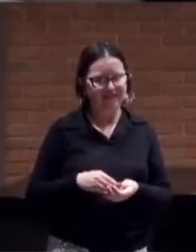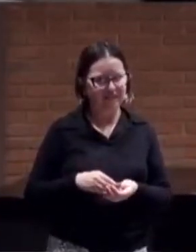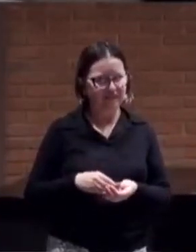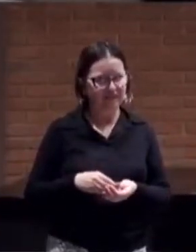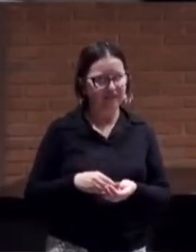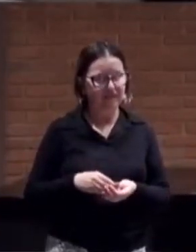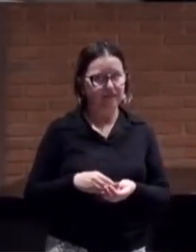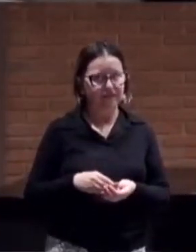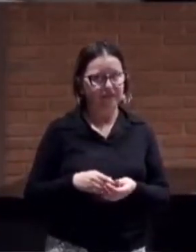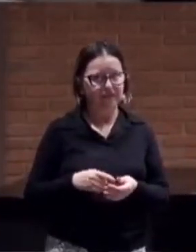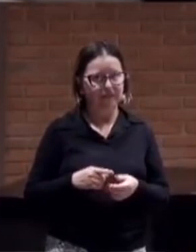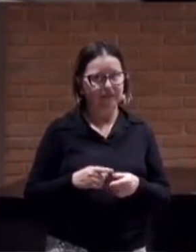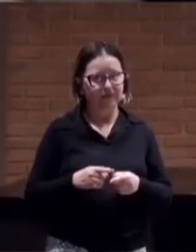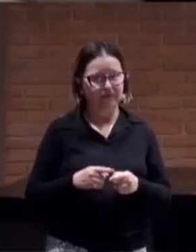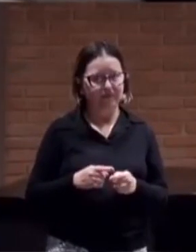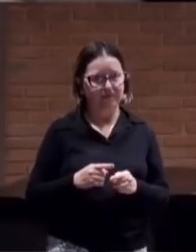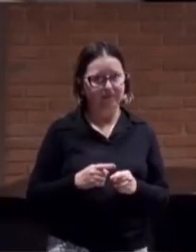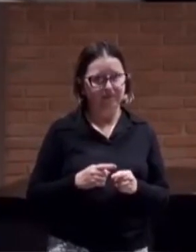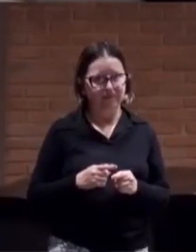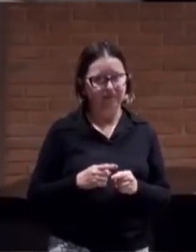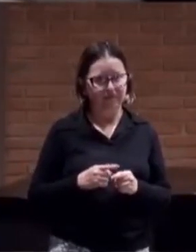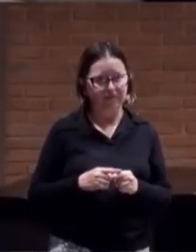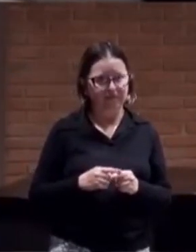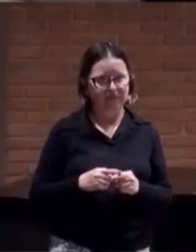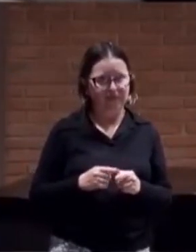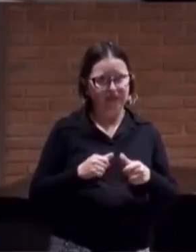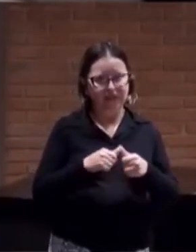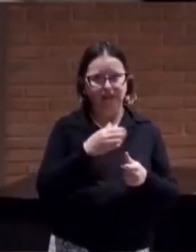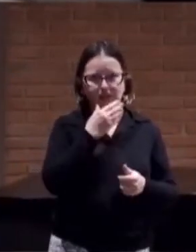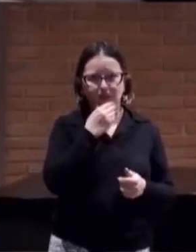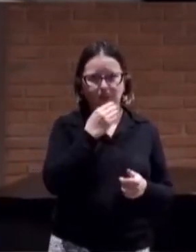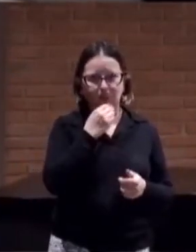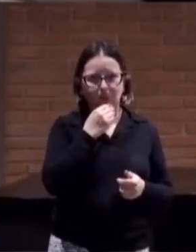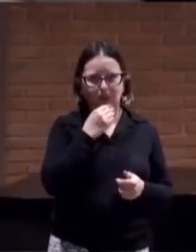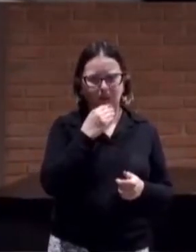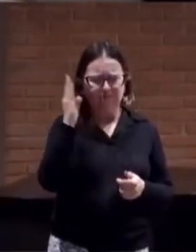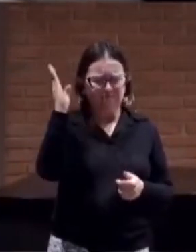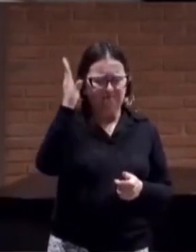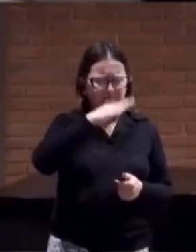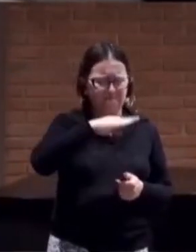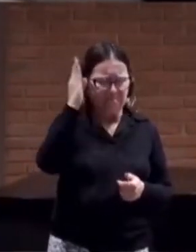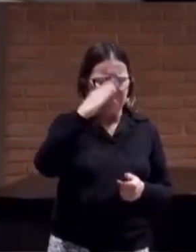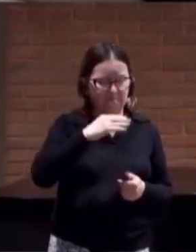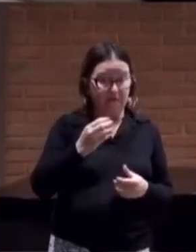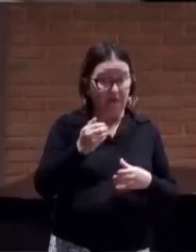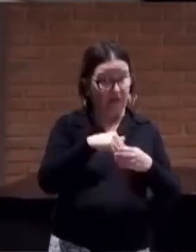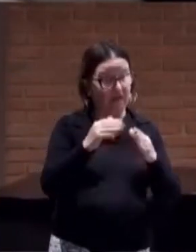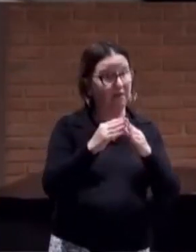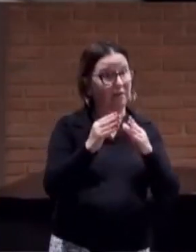Porque o Torquemado era um déspota de dentro da igreja,